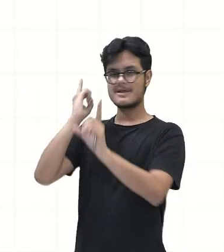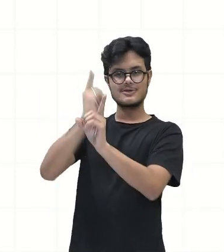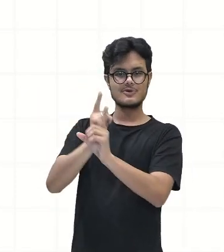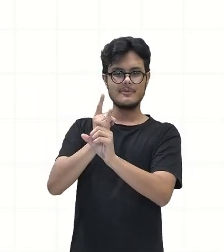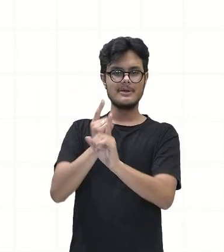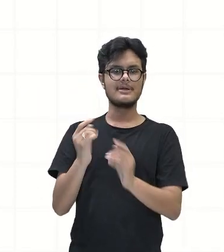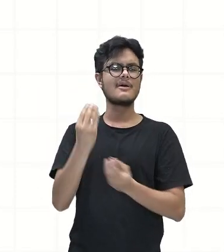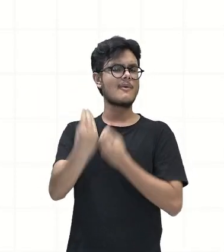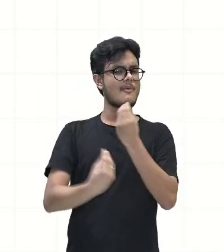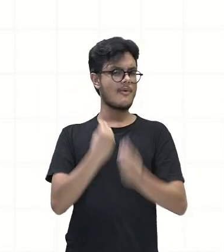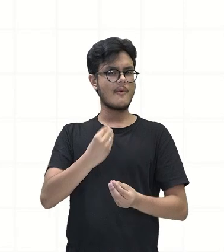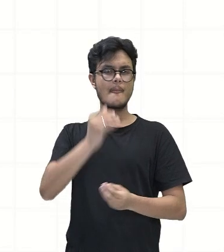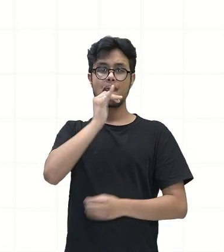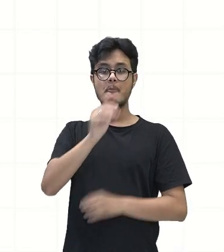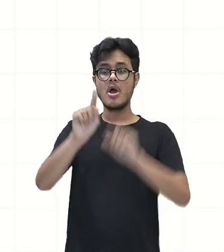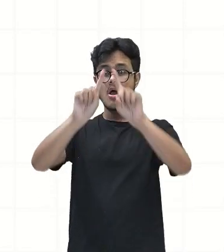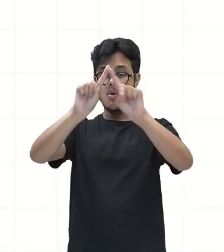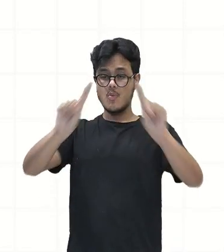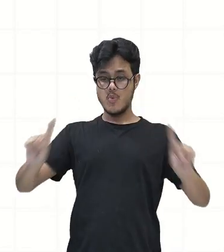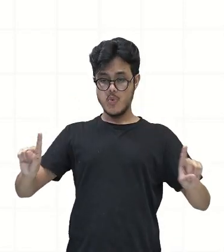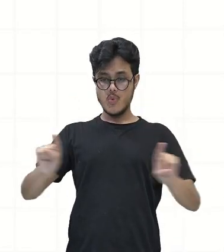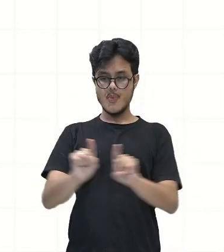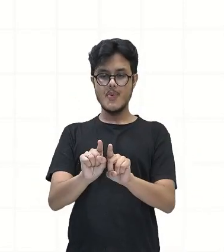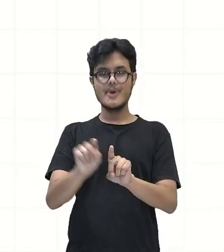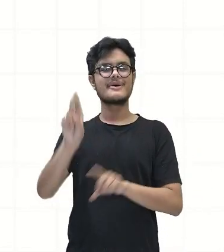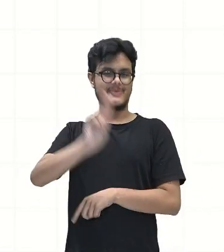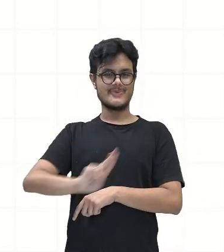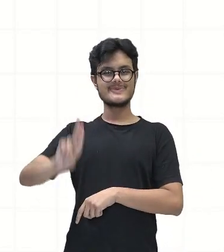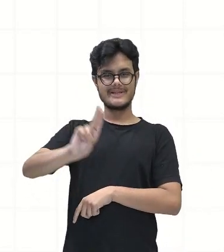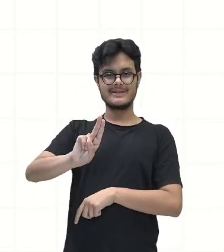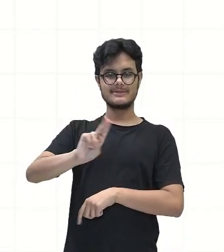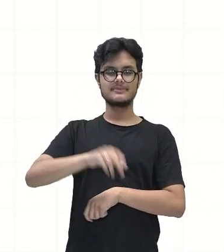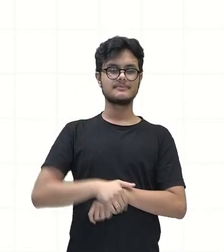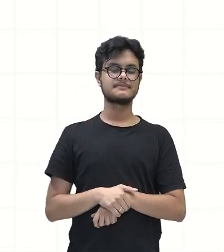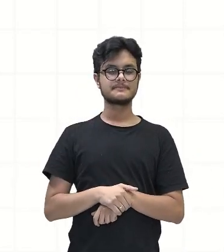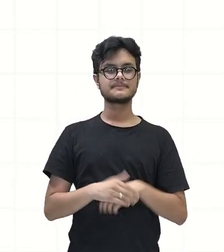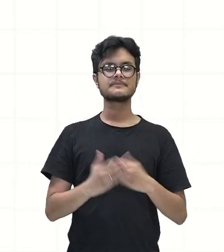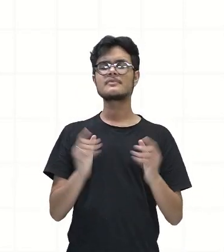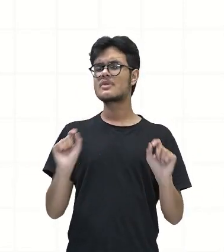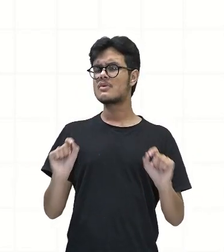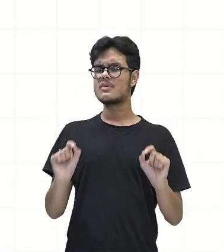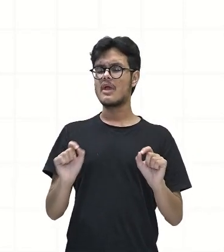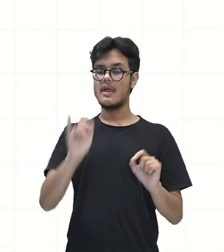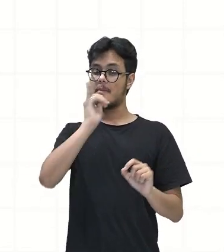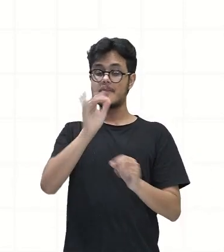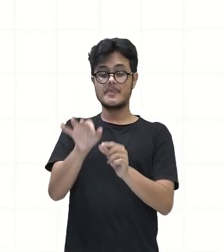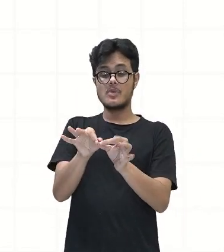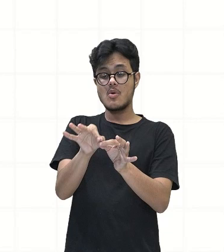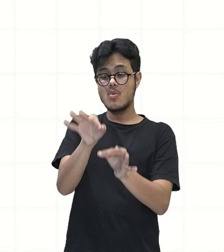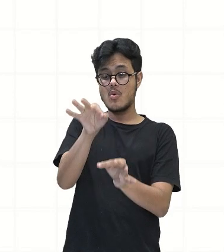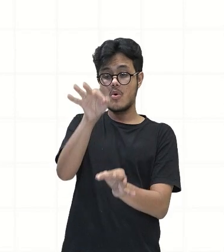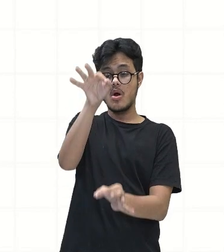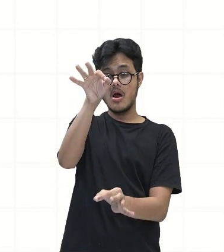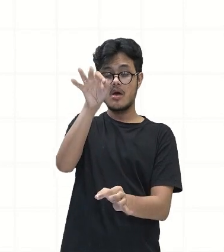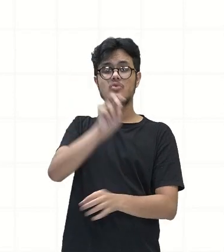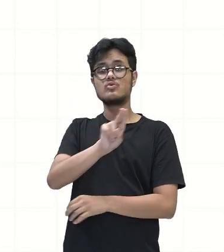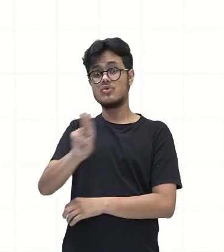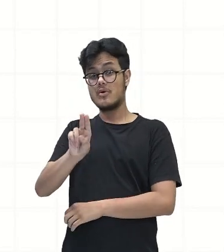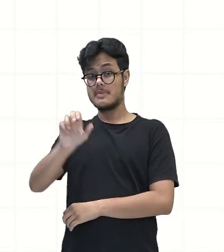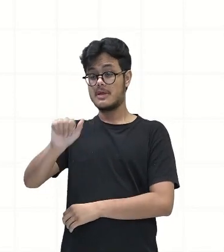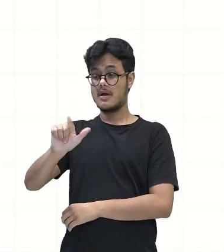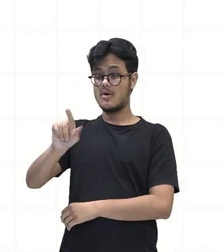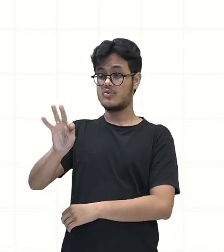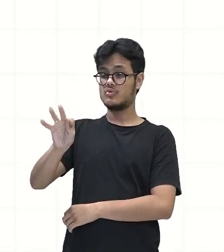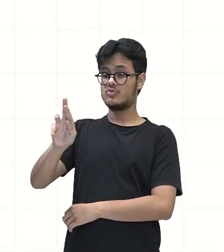vai aplicar essa relação no triângulo equilátero, né? Para achar o quê? Para achar a